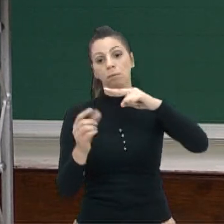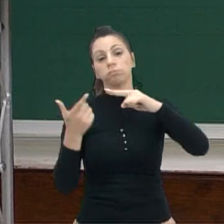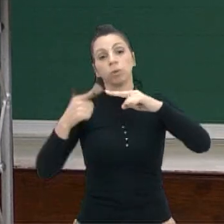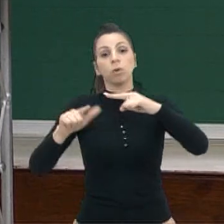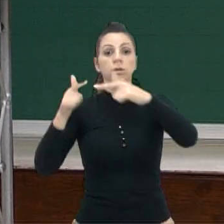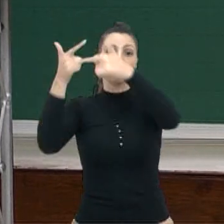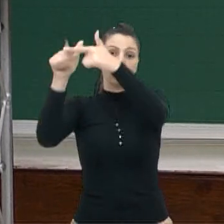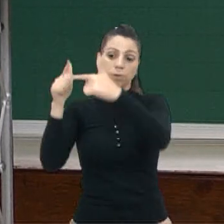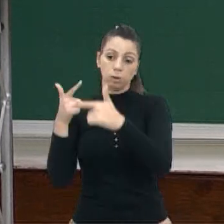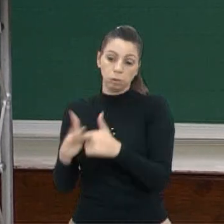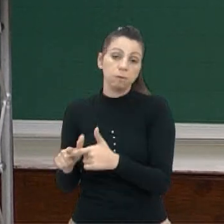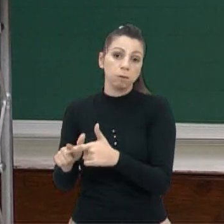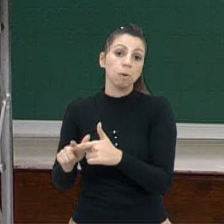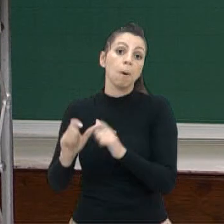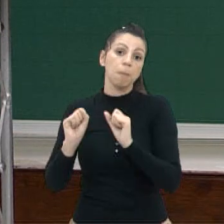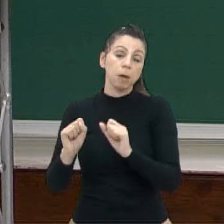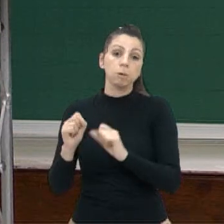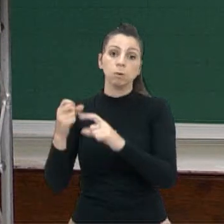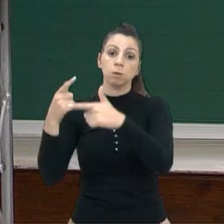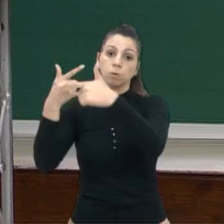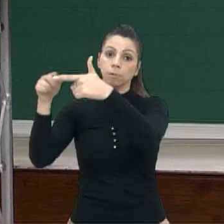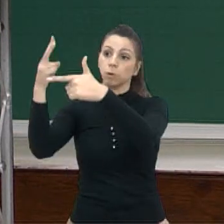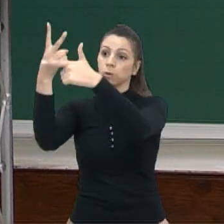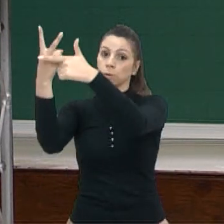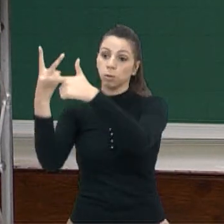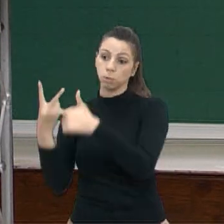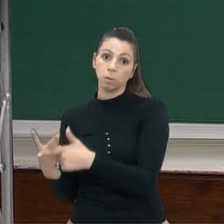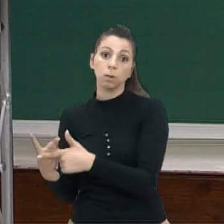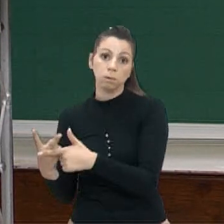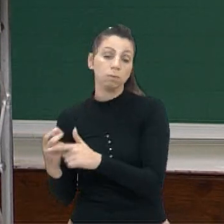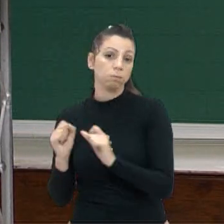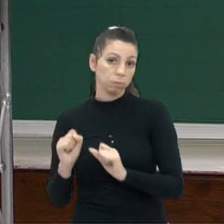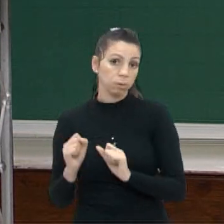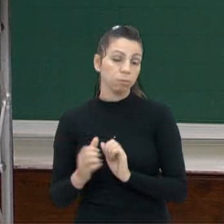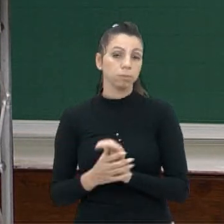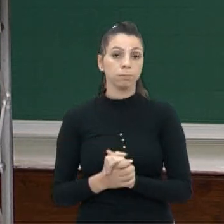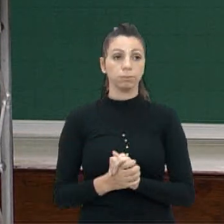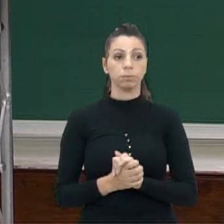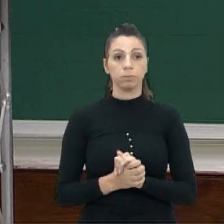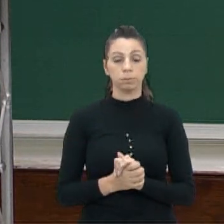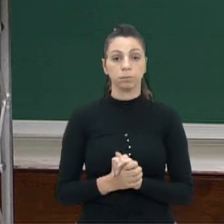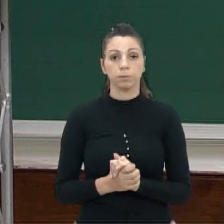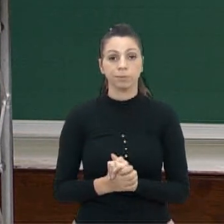O 12 e o 10 dá para simplificar por 2. Se der para fazer, faça, porque fica melhor.